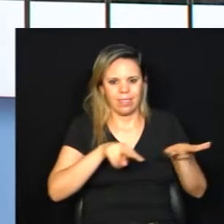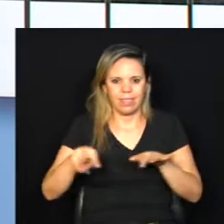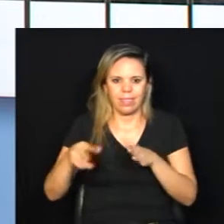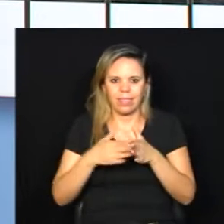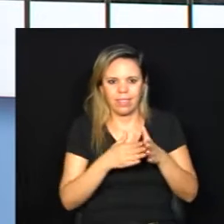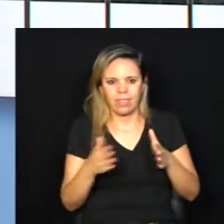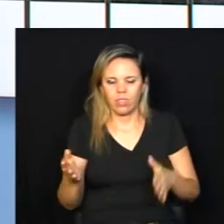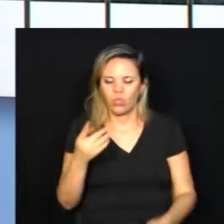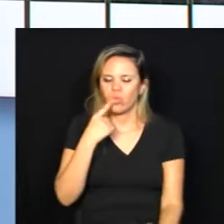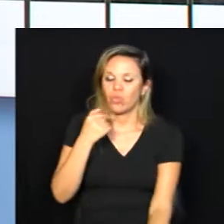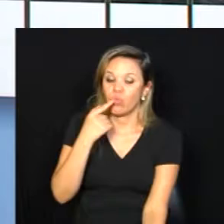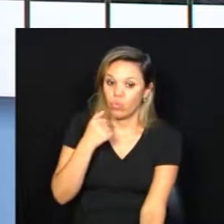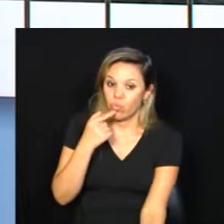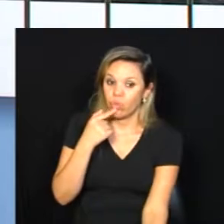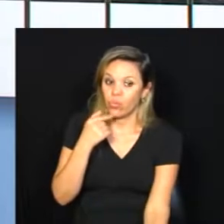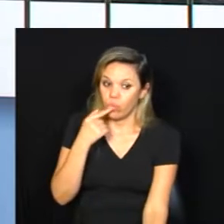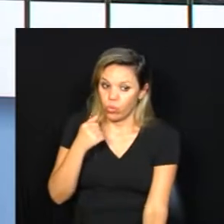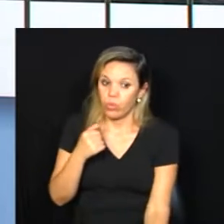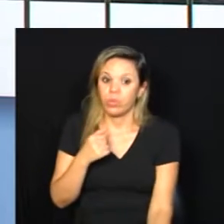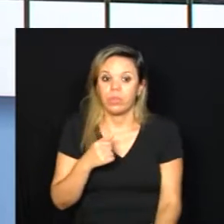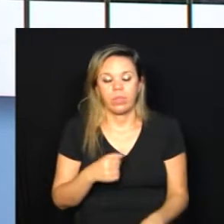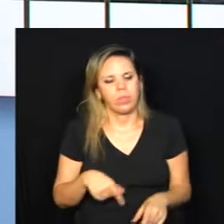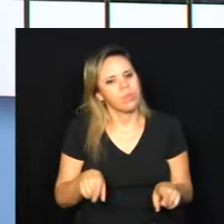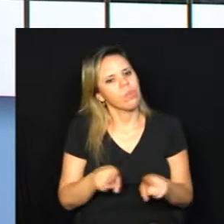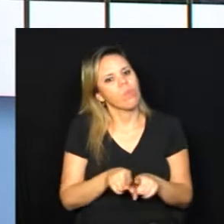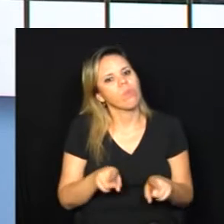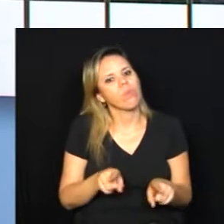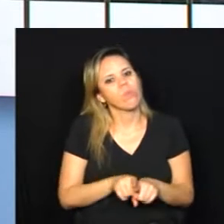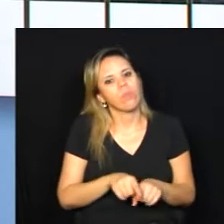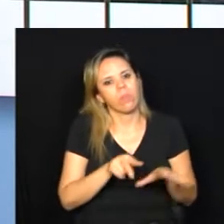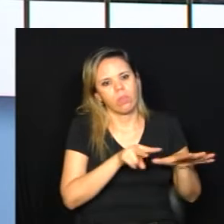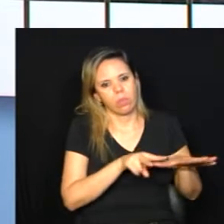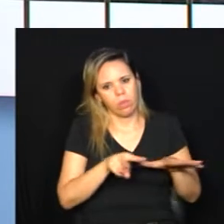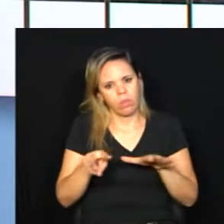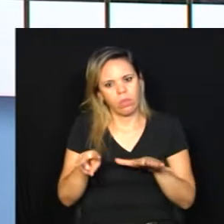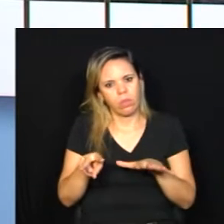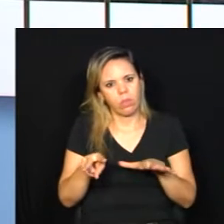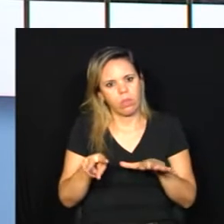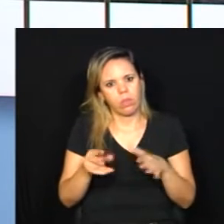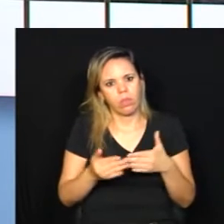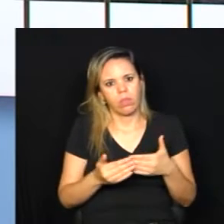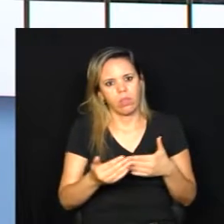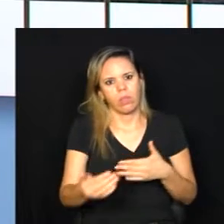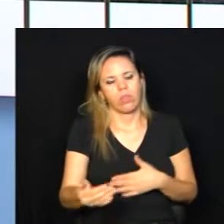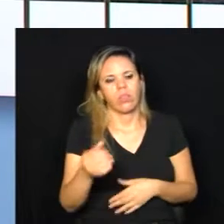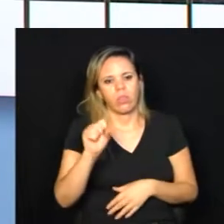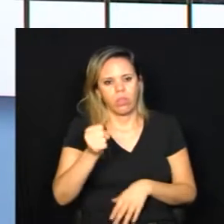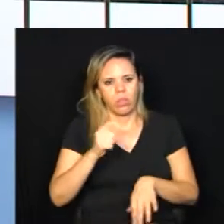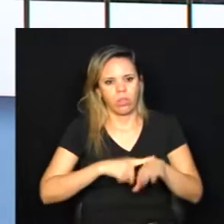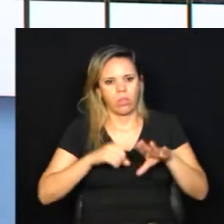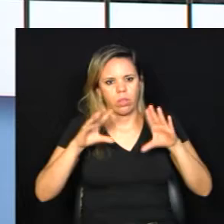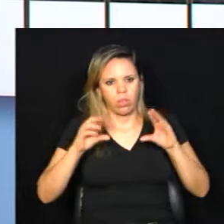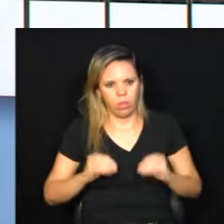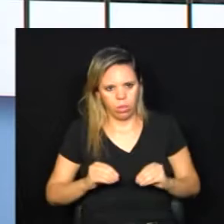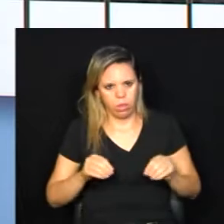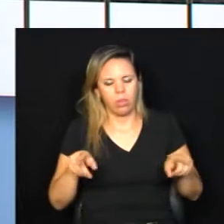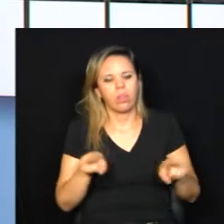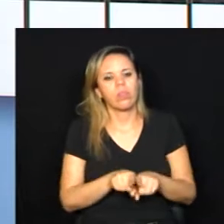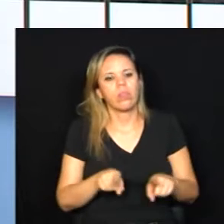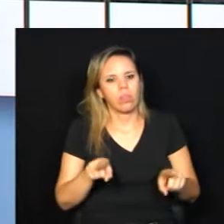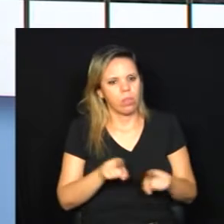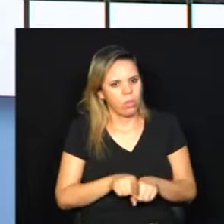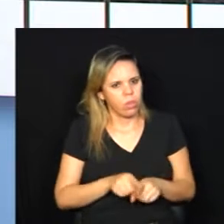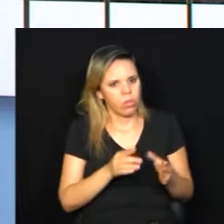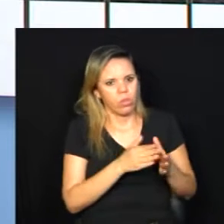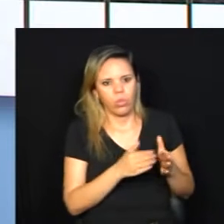fase vermelha e também no meio da semana, a partir das 8 horas da noite, também